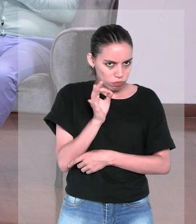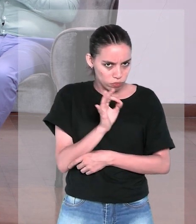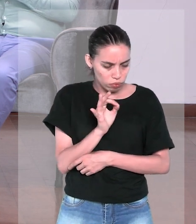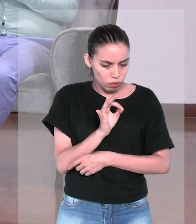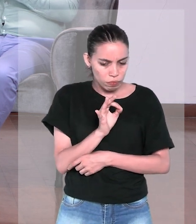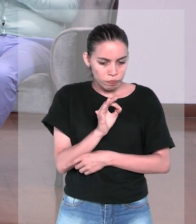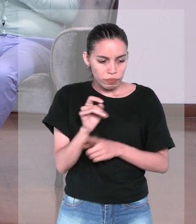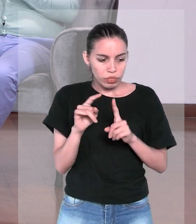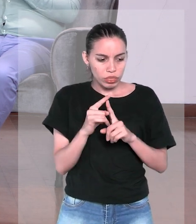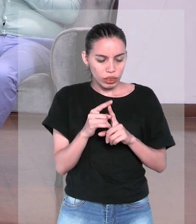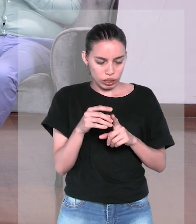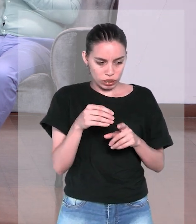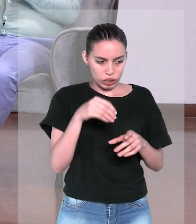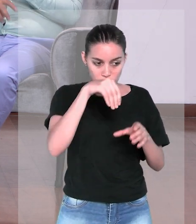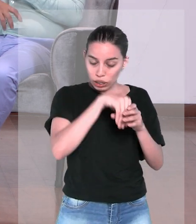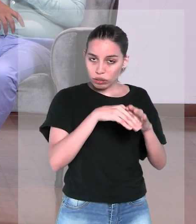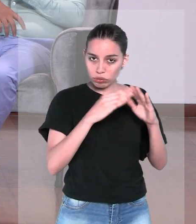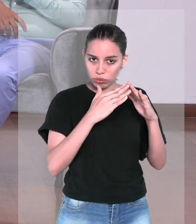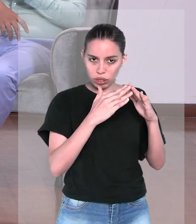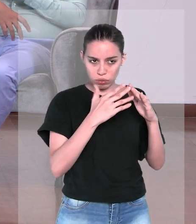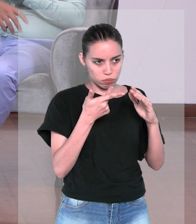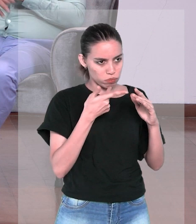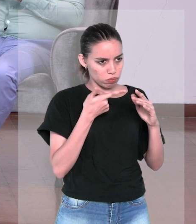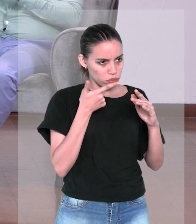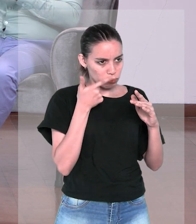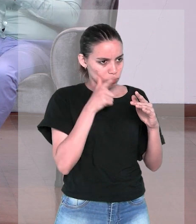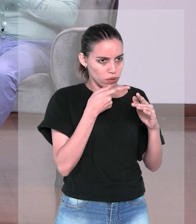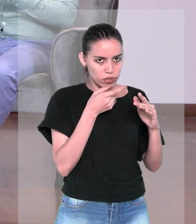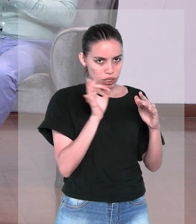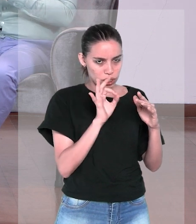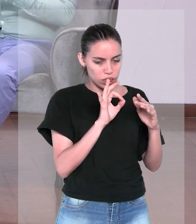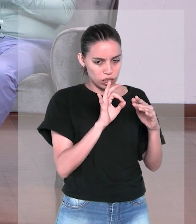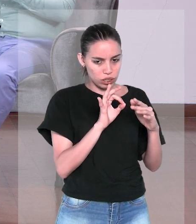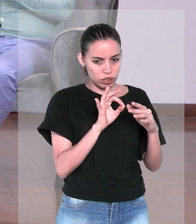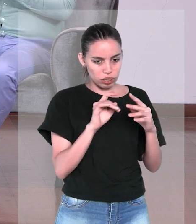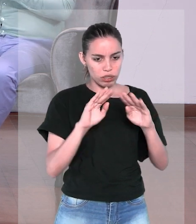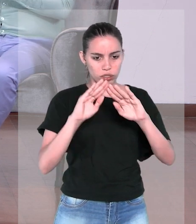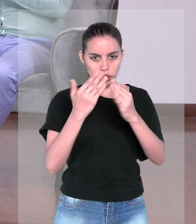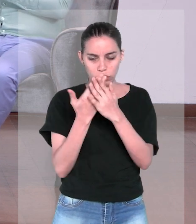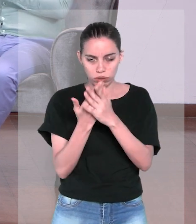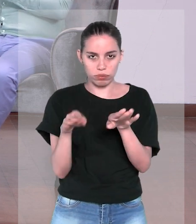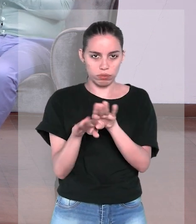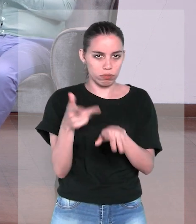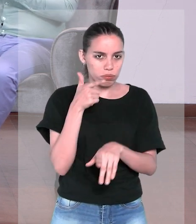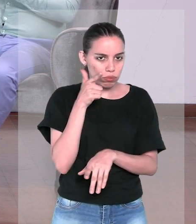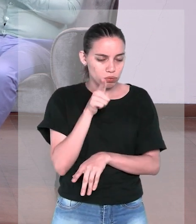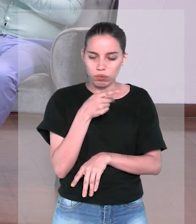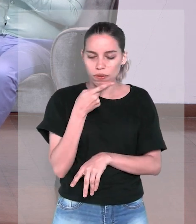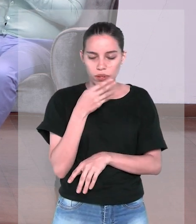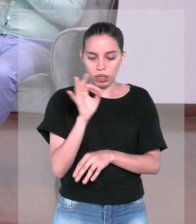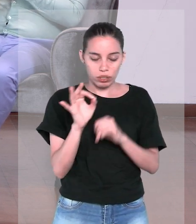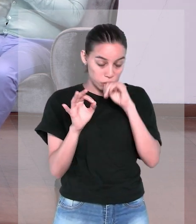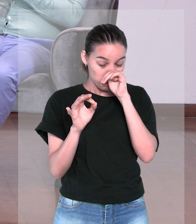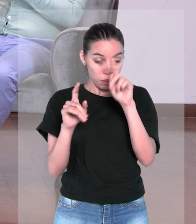como eu estou aqui contigo. Mas havia uma espécie de abertura de mundo nas internets. Então, havia